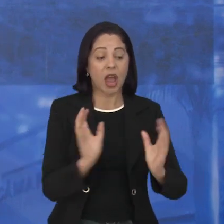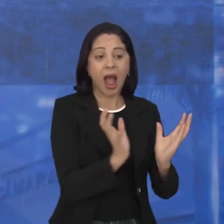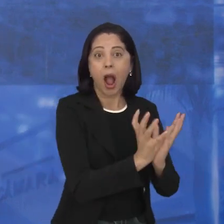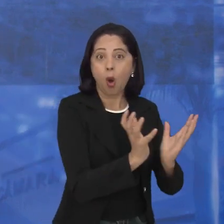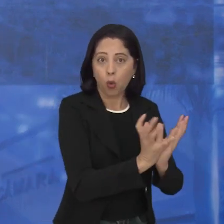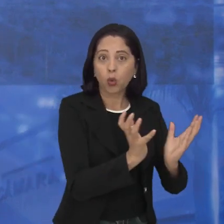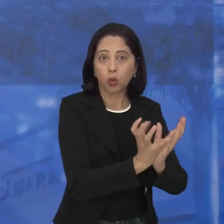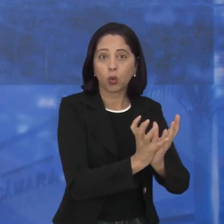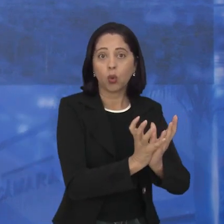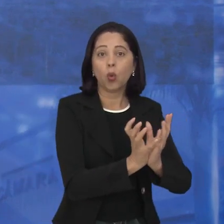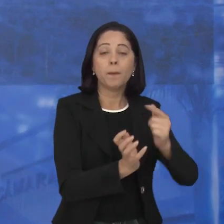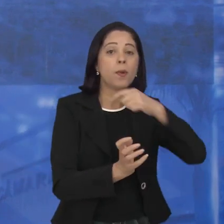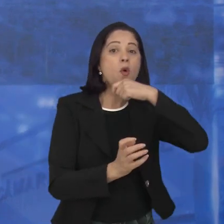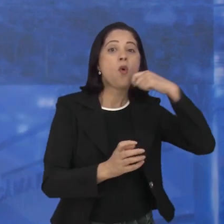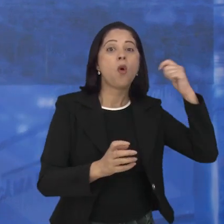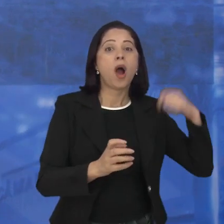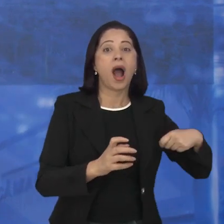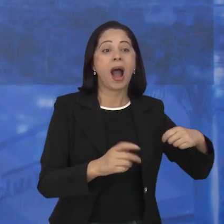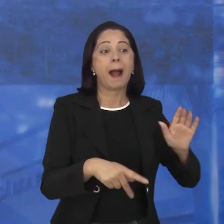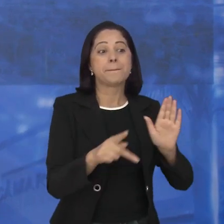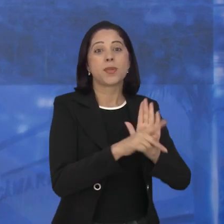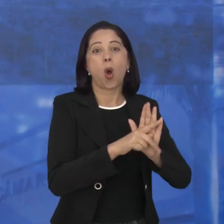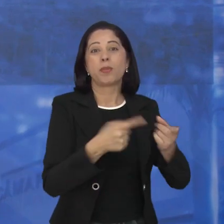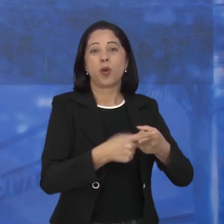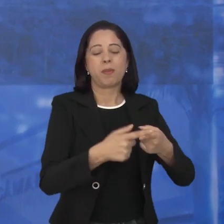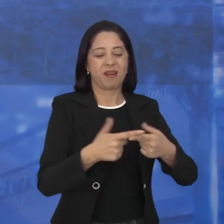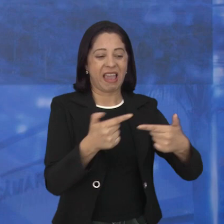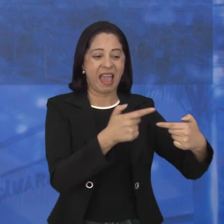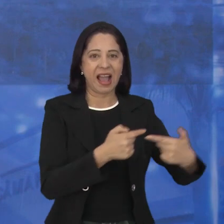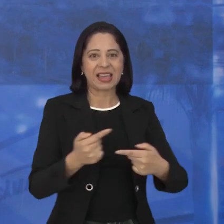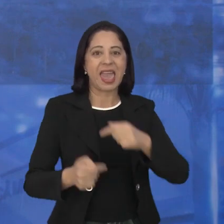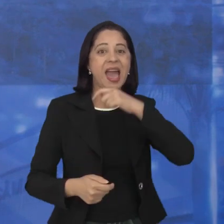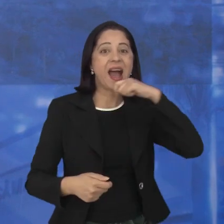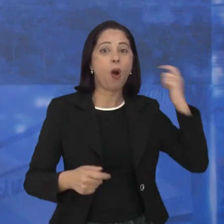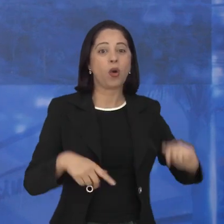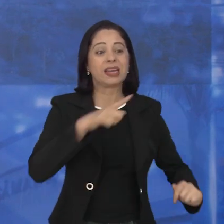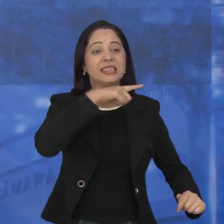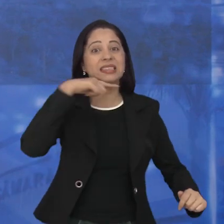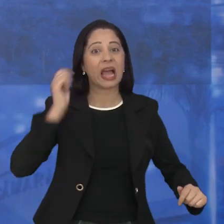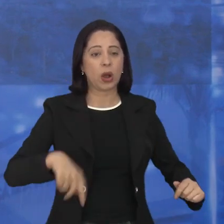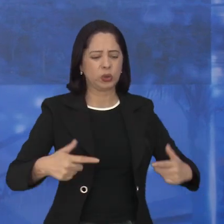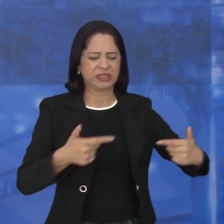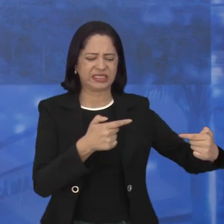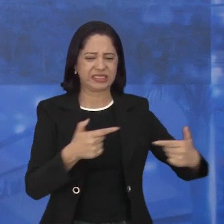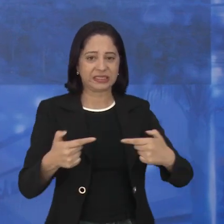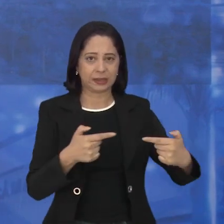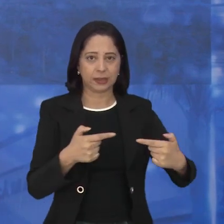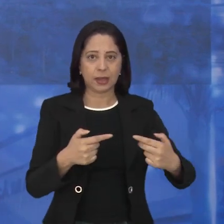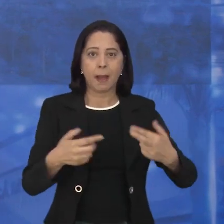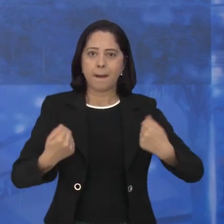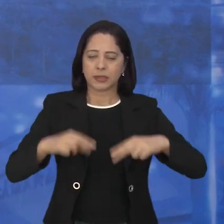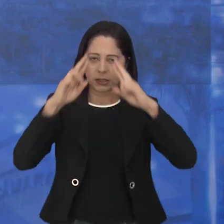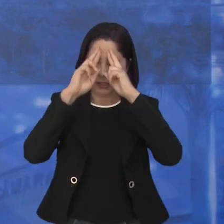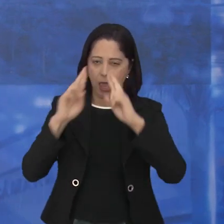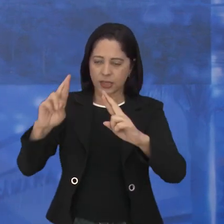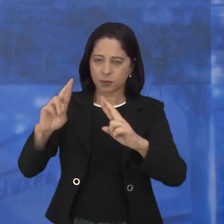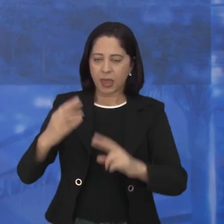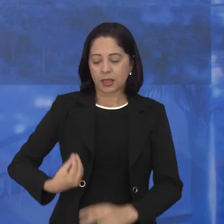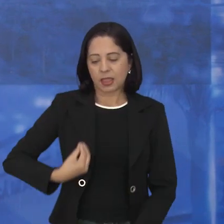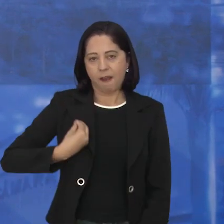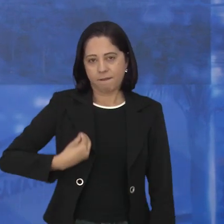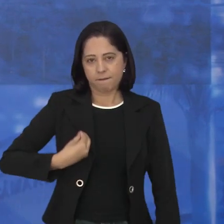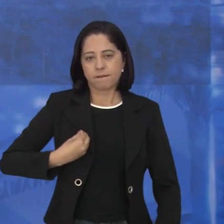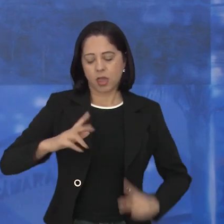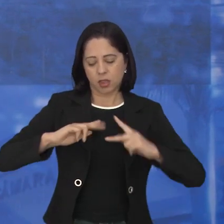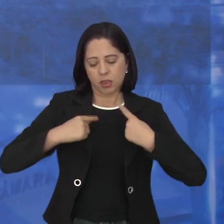recebeu um grupo de ucranianos no auge do conflito entre Rússia e Ucrânia e o respeito à dignidade humana